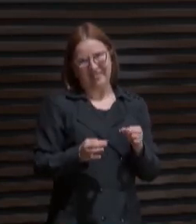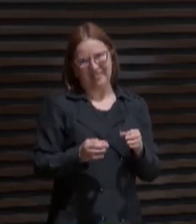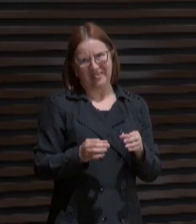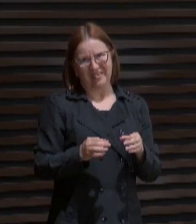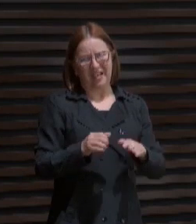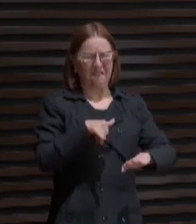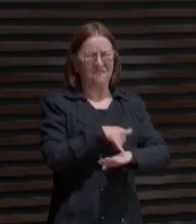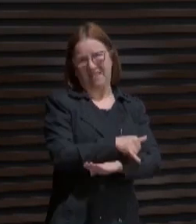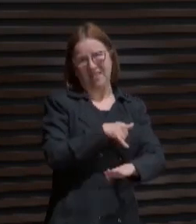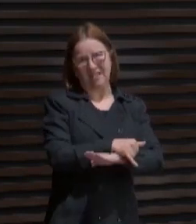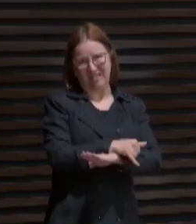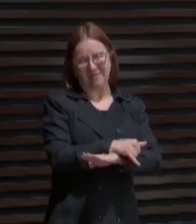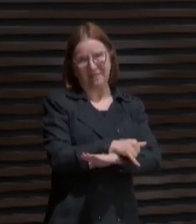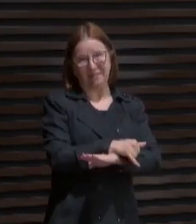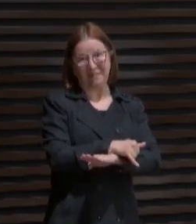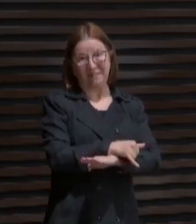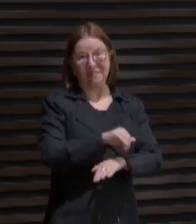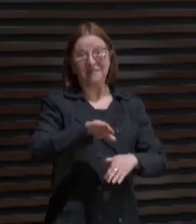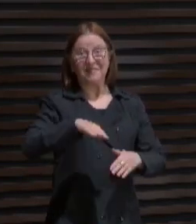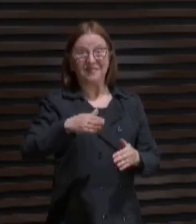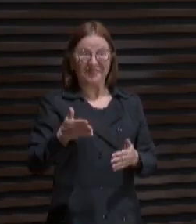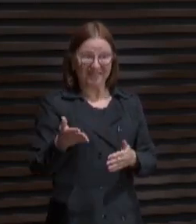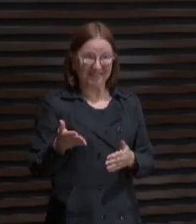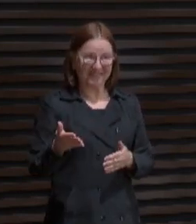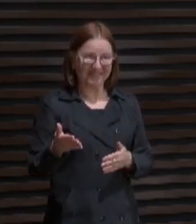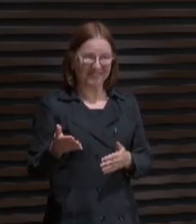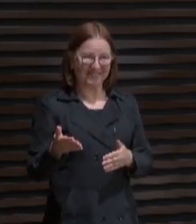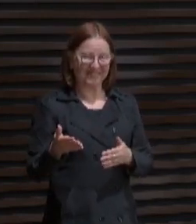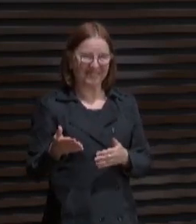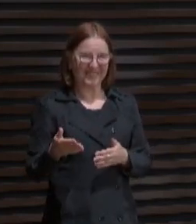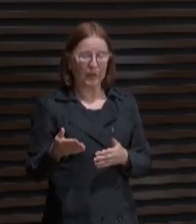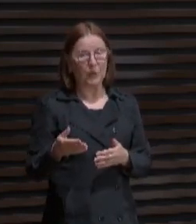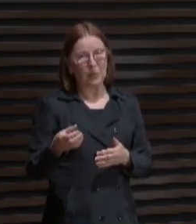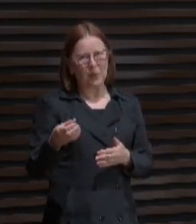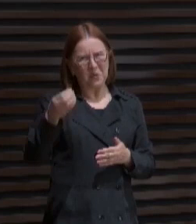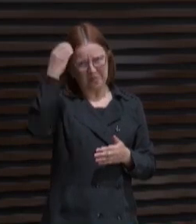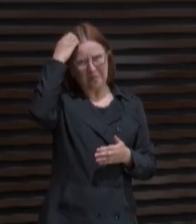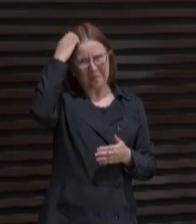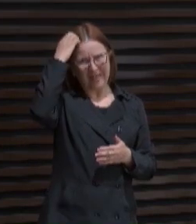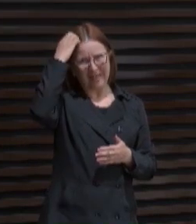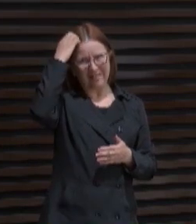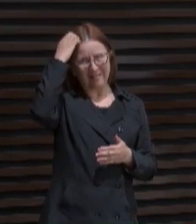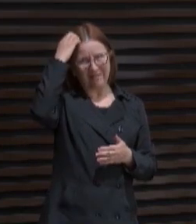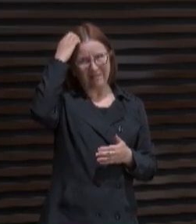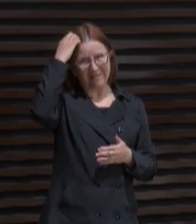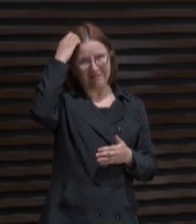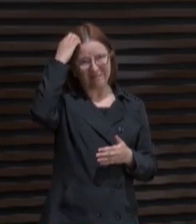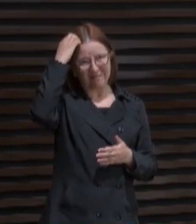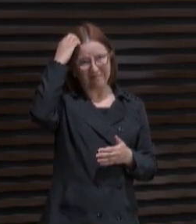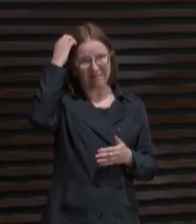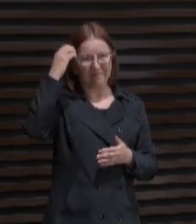falhos, e a partir disso, culpados, para podermos